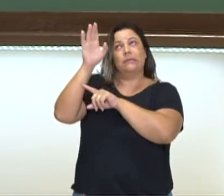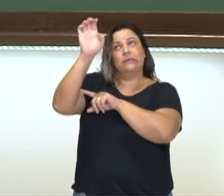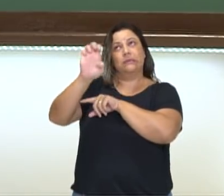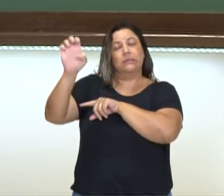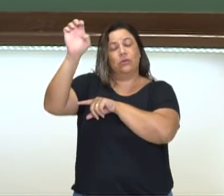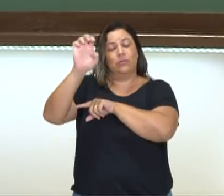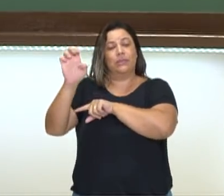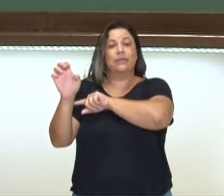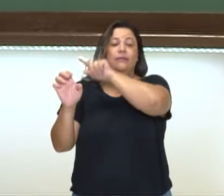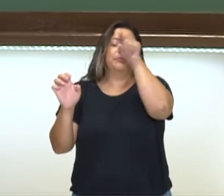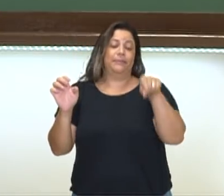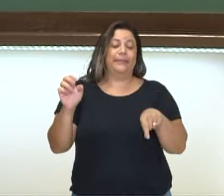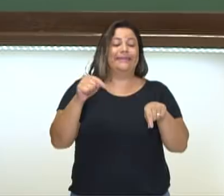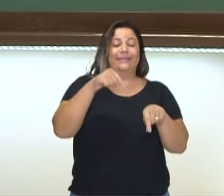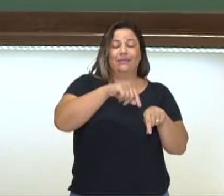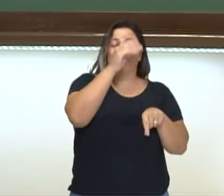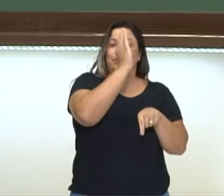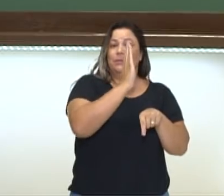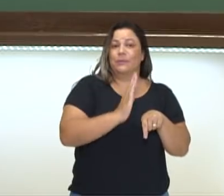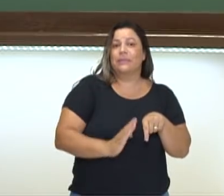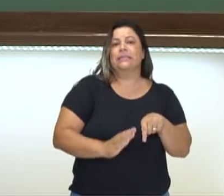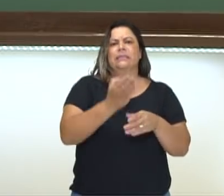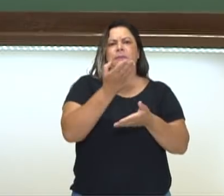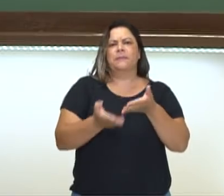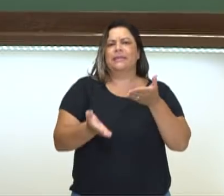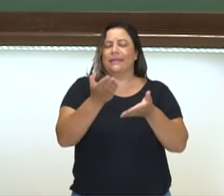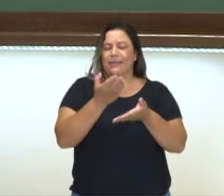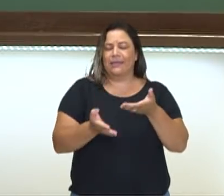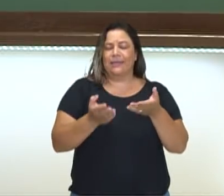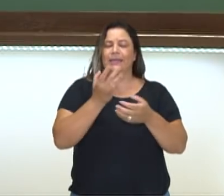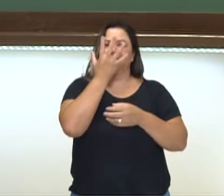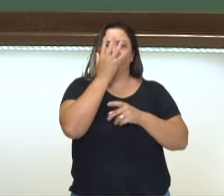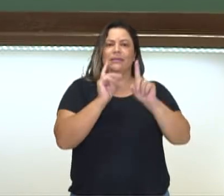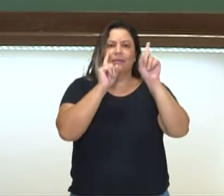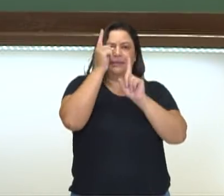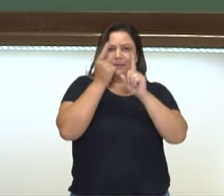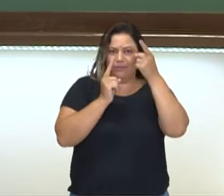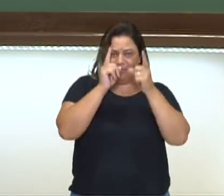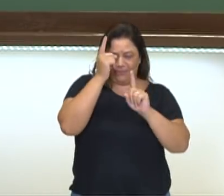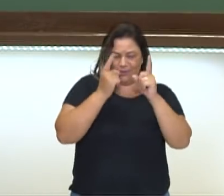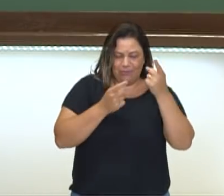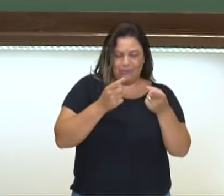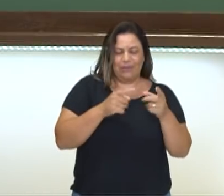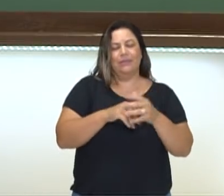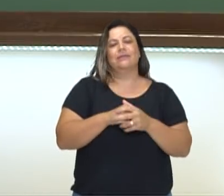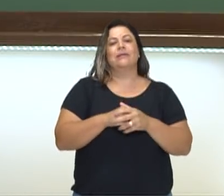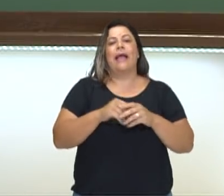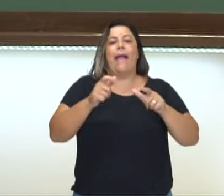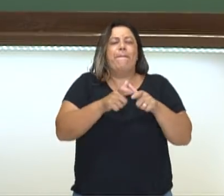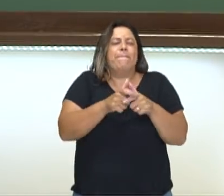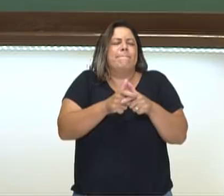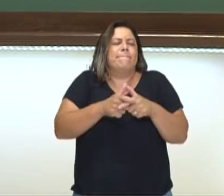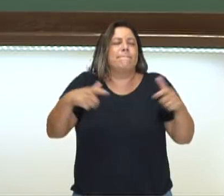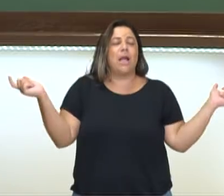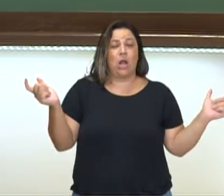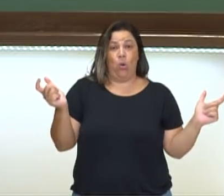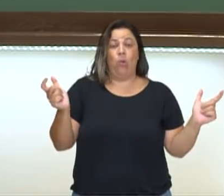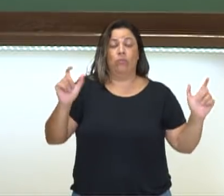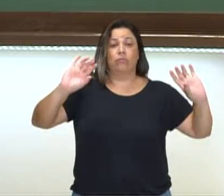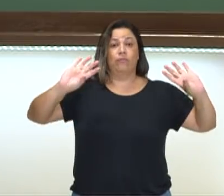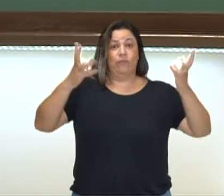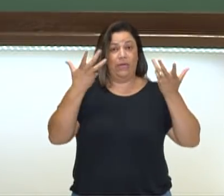ele perde a função religiosa e acaba se tornando uma das maiores festas populares do